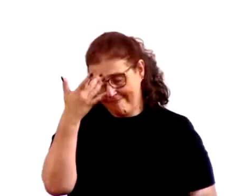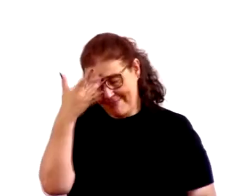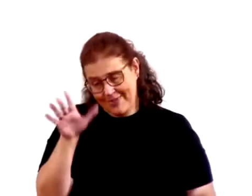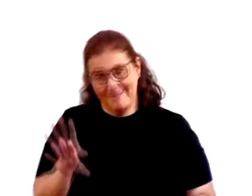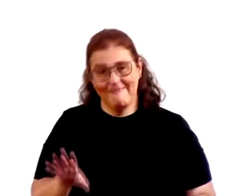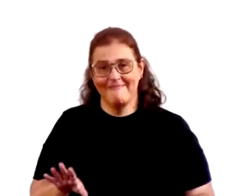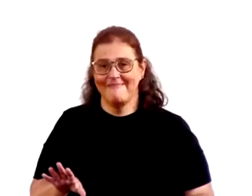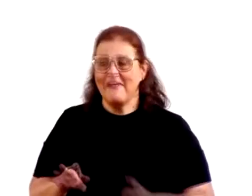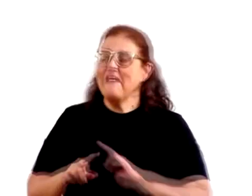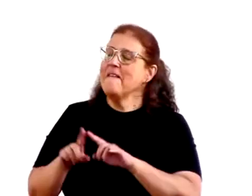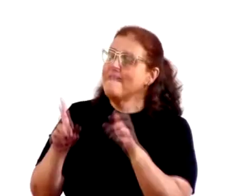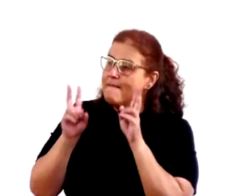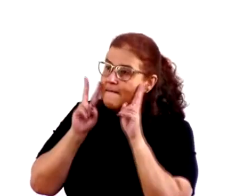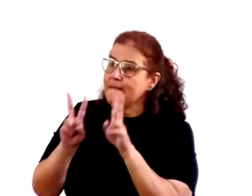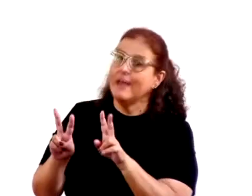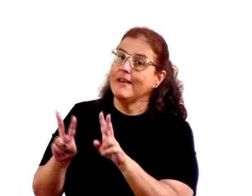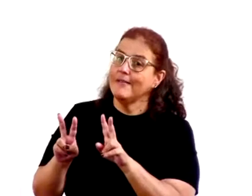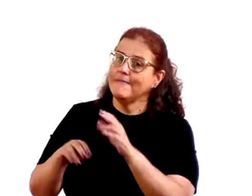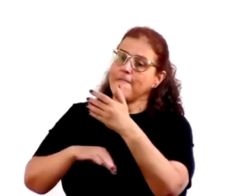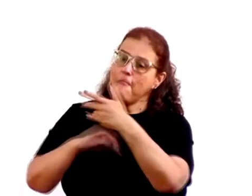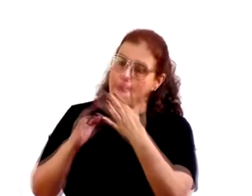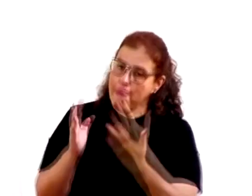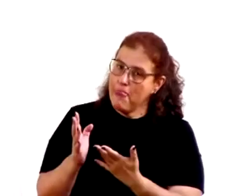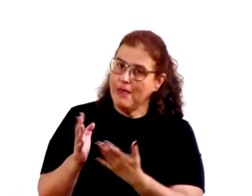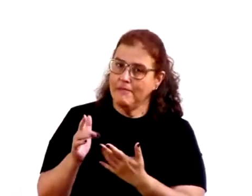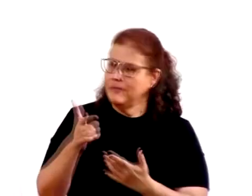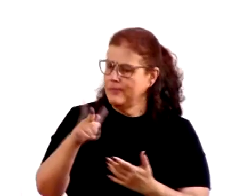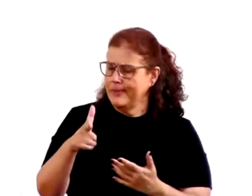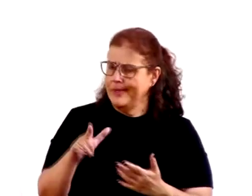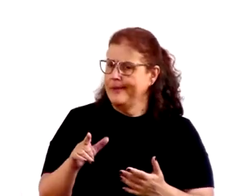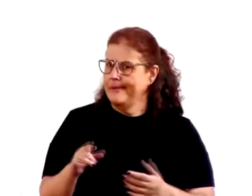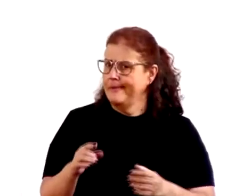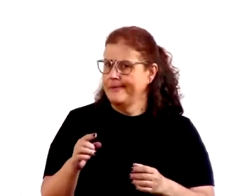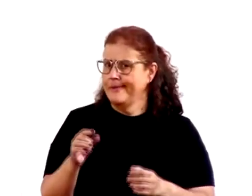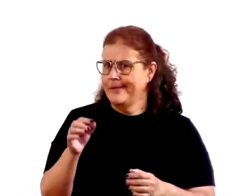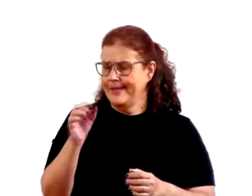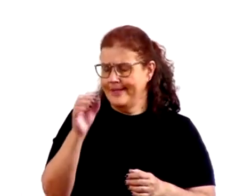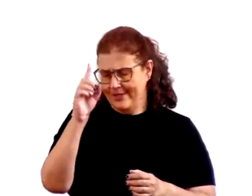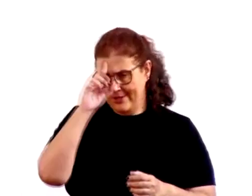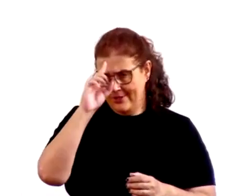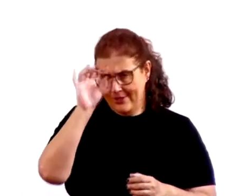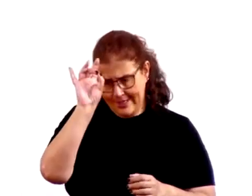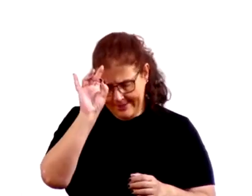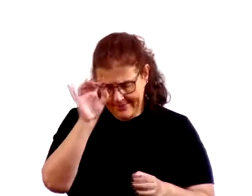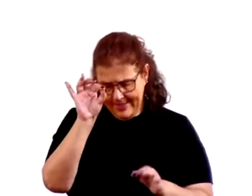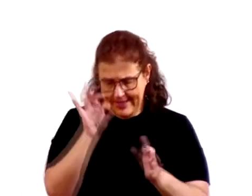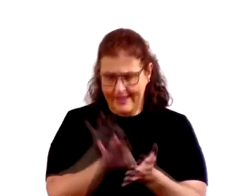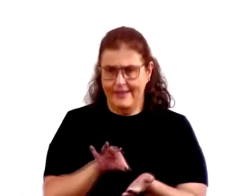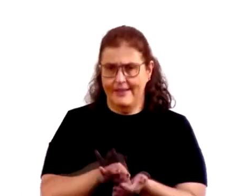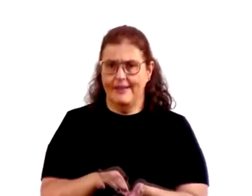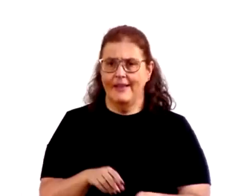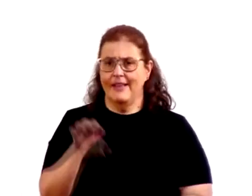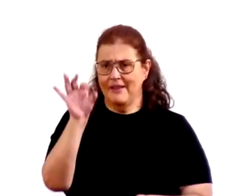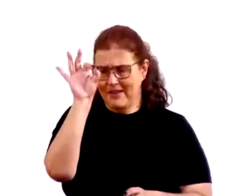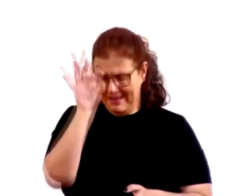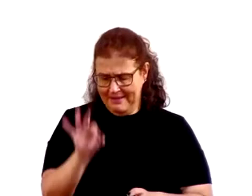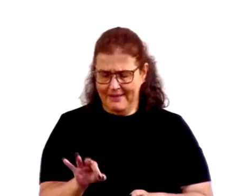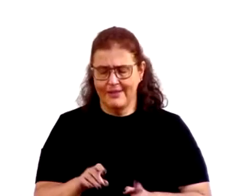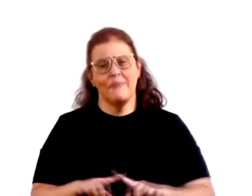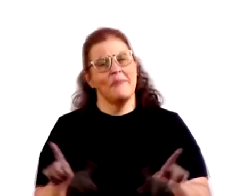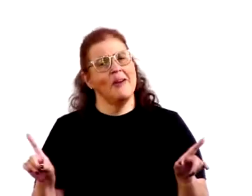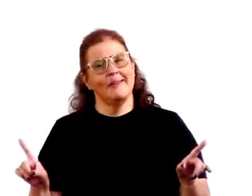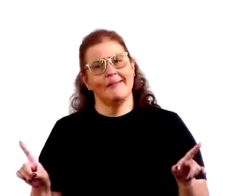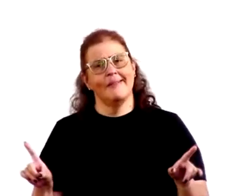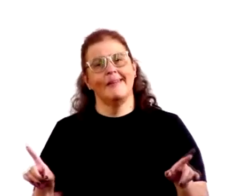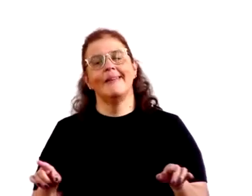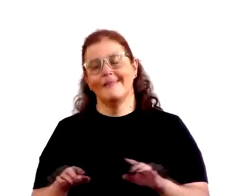sinais. Ele não deu dia, mas ele disse, existirão sinais. O Rei